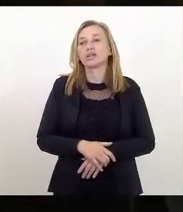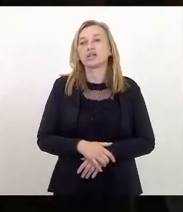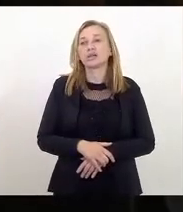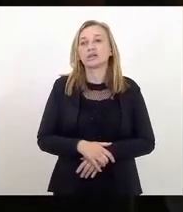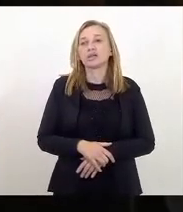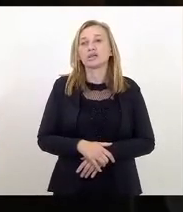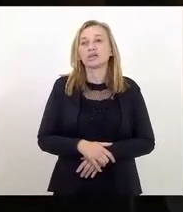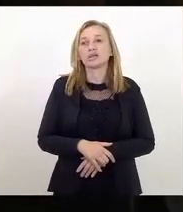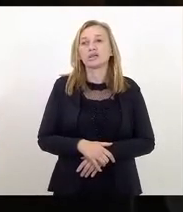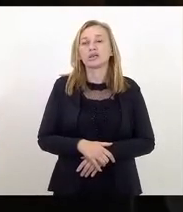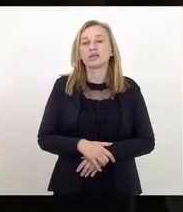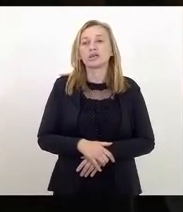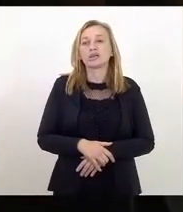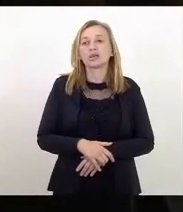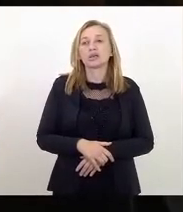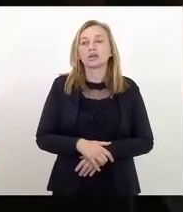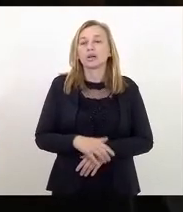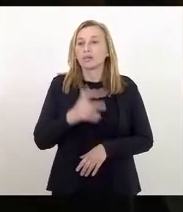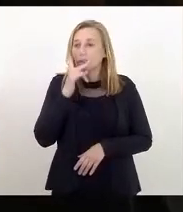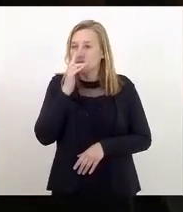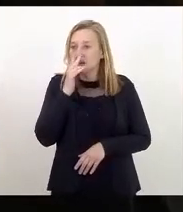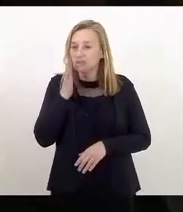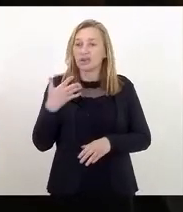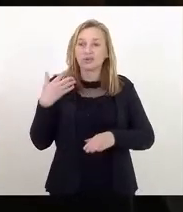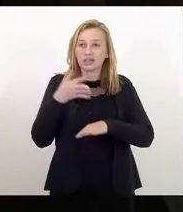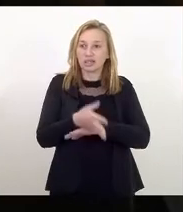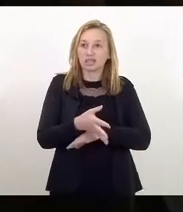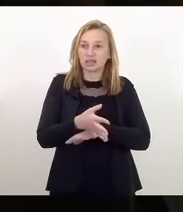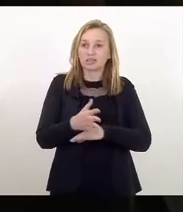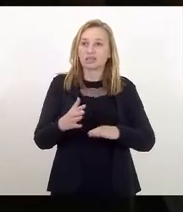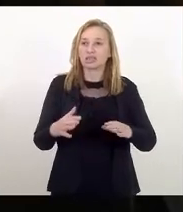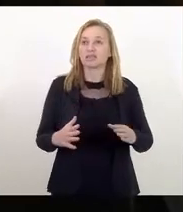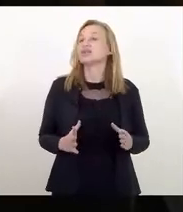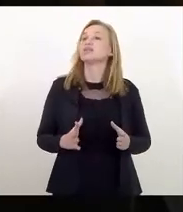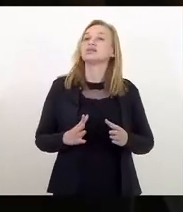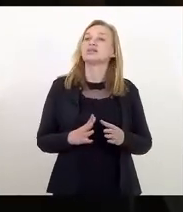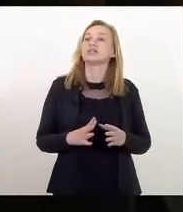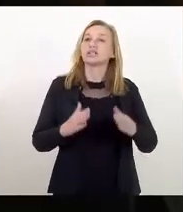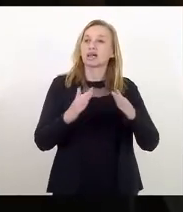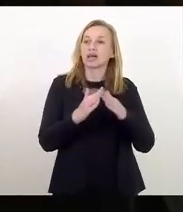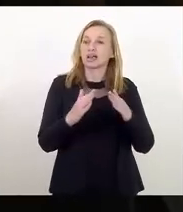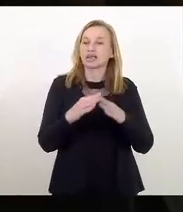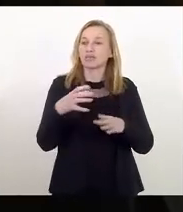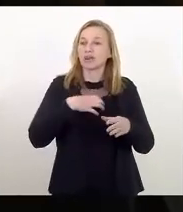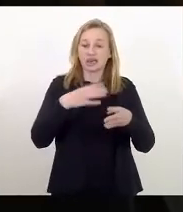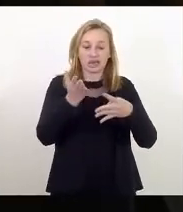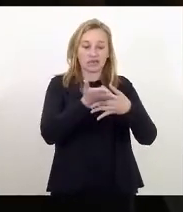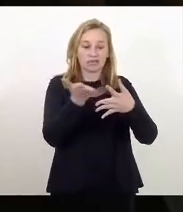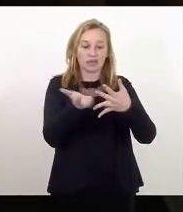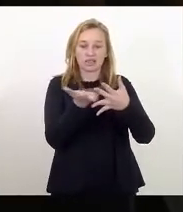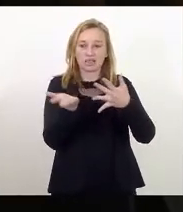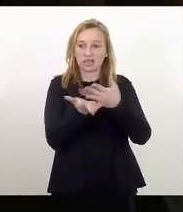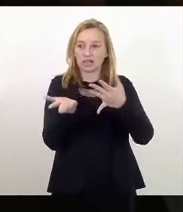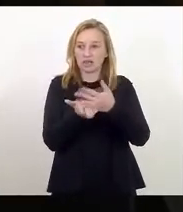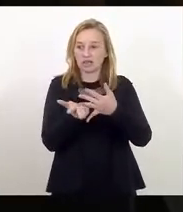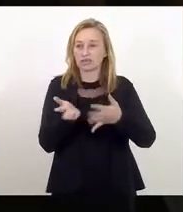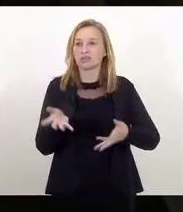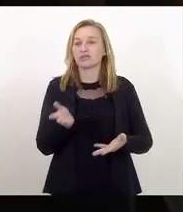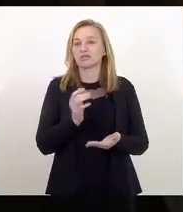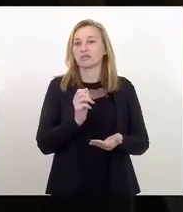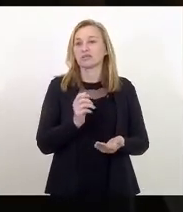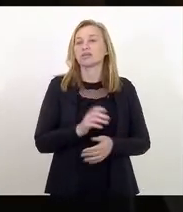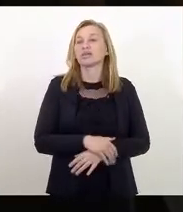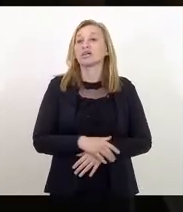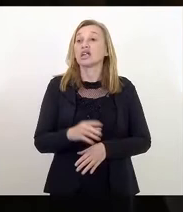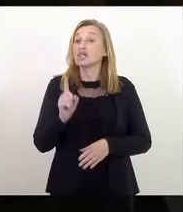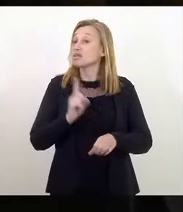foi como se fosse carneira das casas de barril, a equiparação salarial dos defensores. E Rodrigo, esse